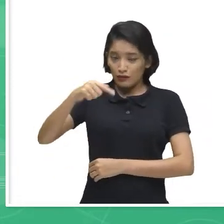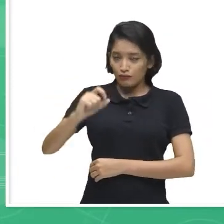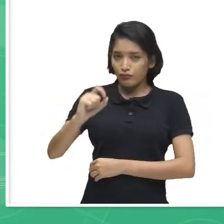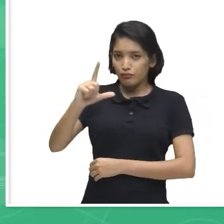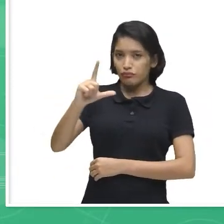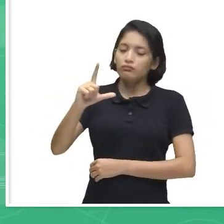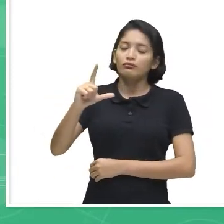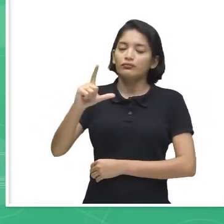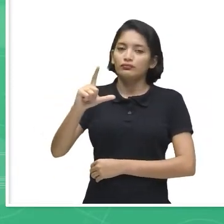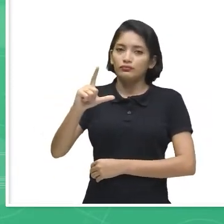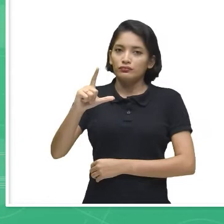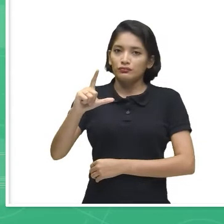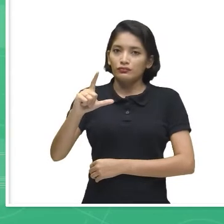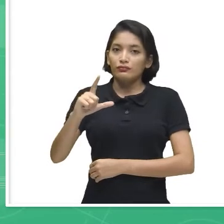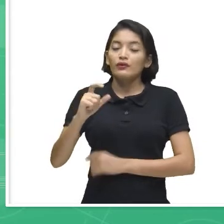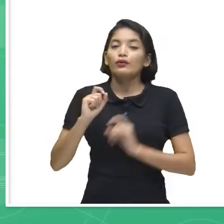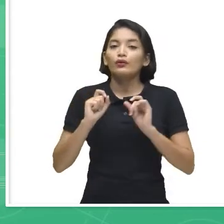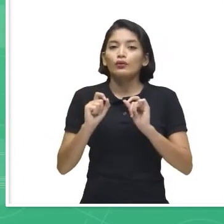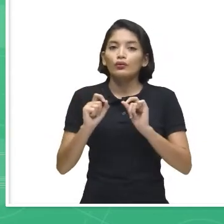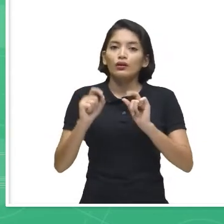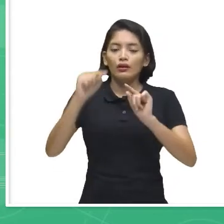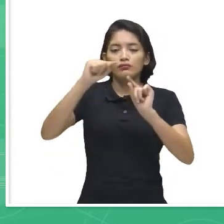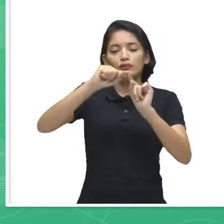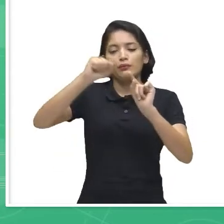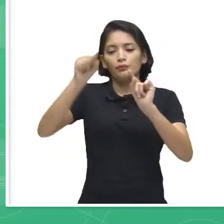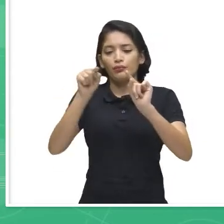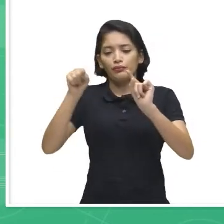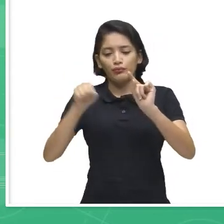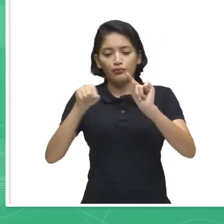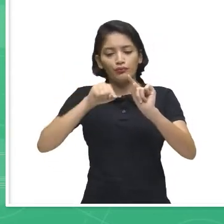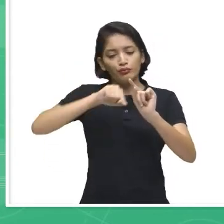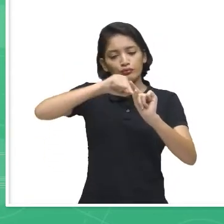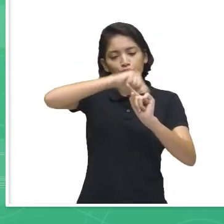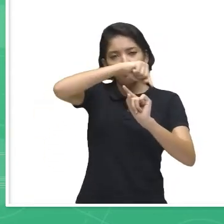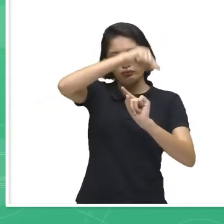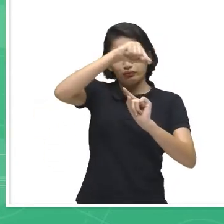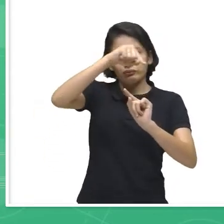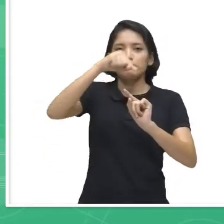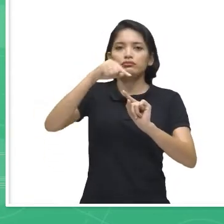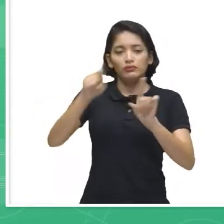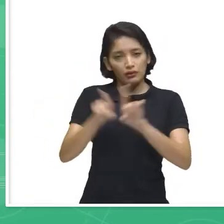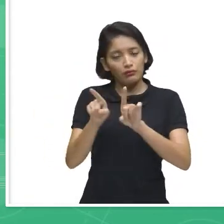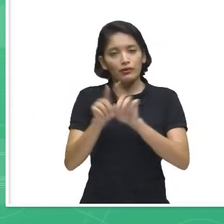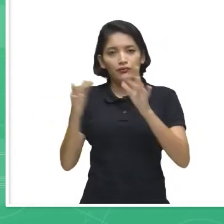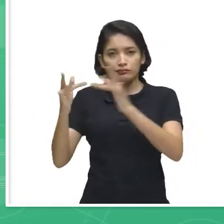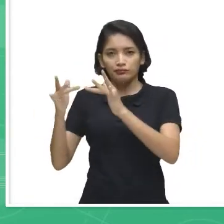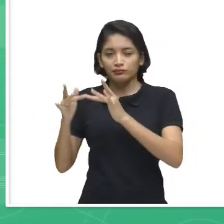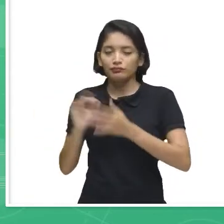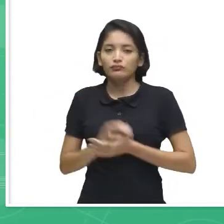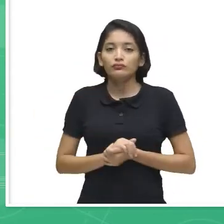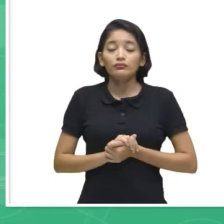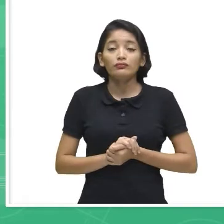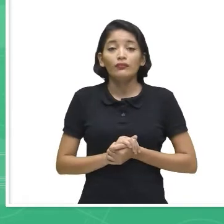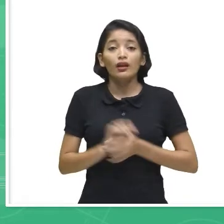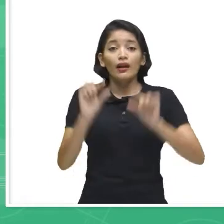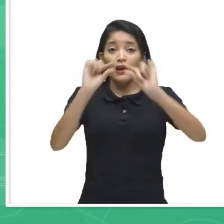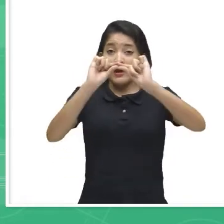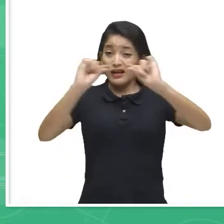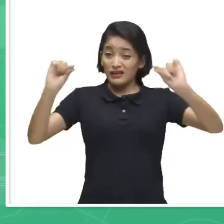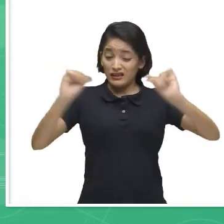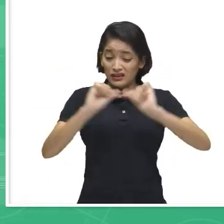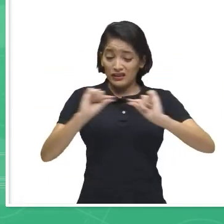concêntricas com a carga elétrica, beleza? Esferas concêntricas com a carga elétrica. Linha de força é